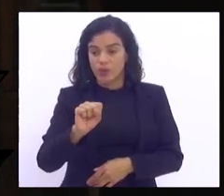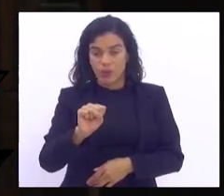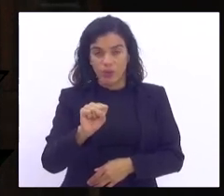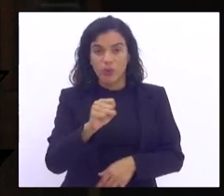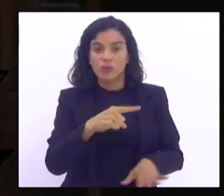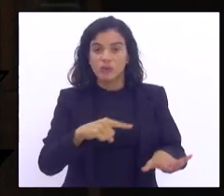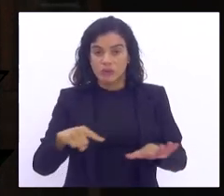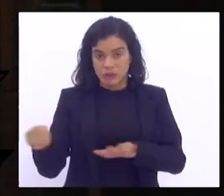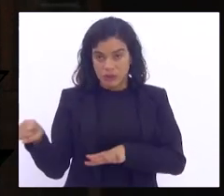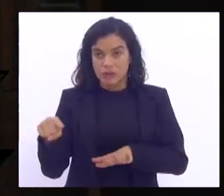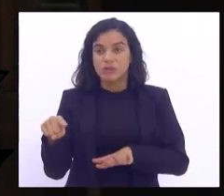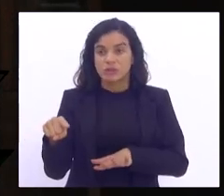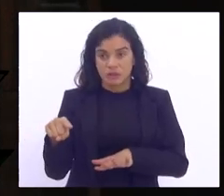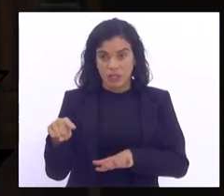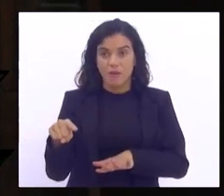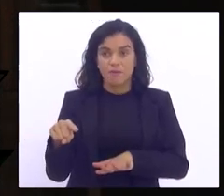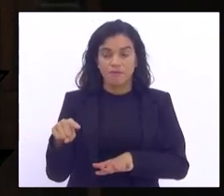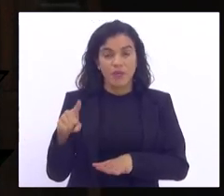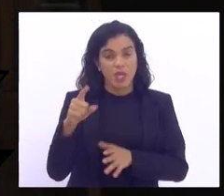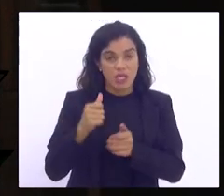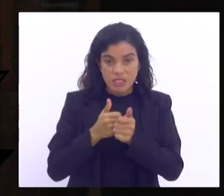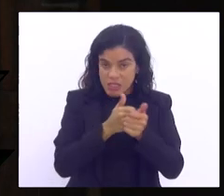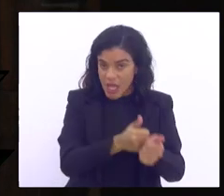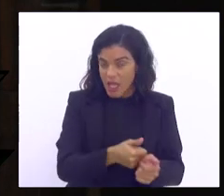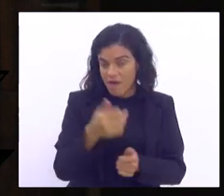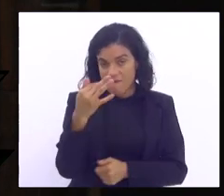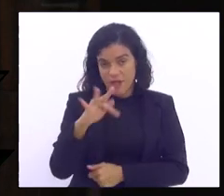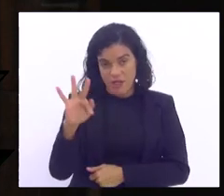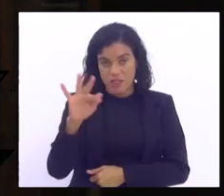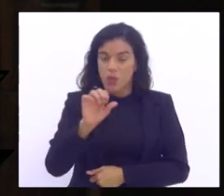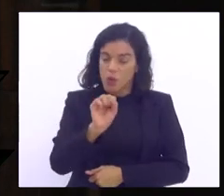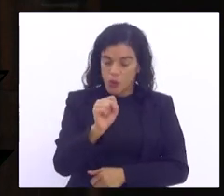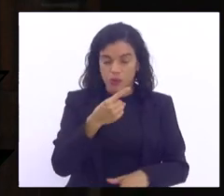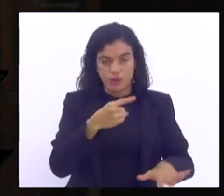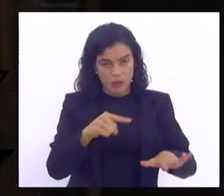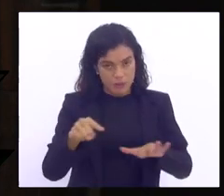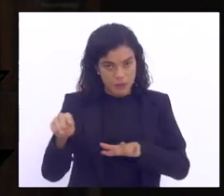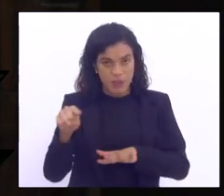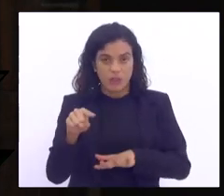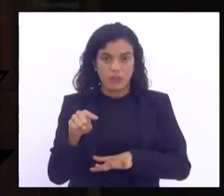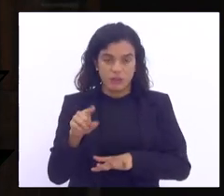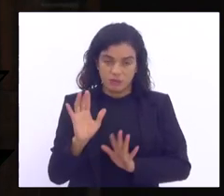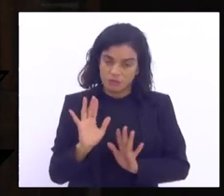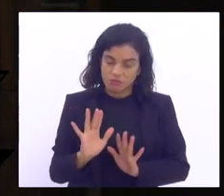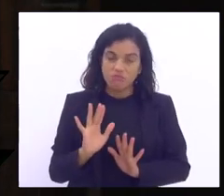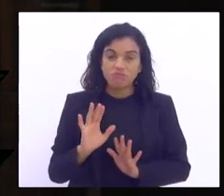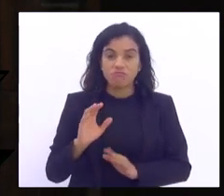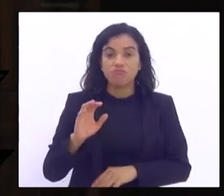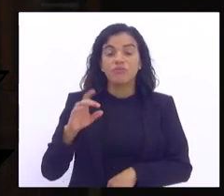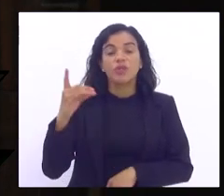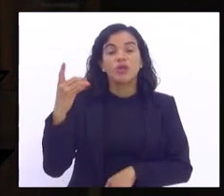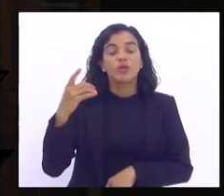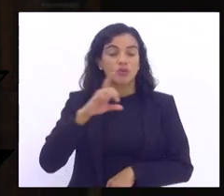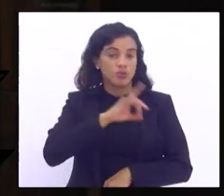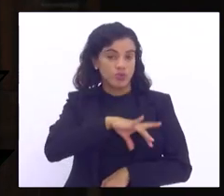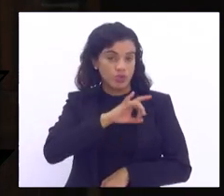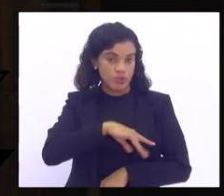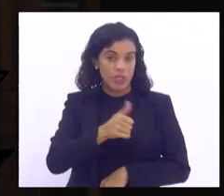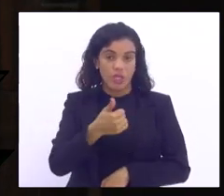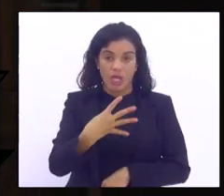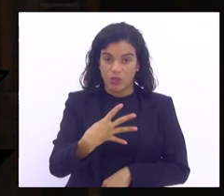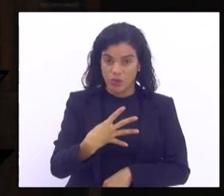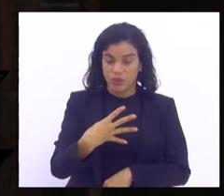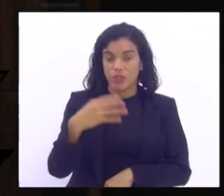Na Guiana Francesa segue a legislação da França, 12 semanas. E 3 meses. No Chile, 14 semanas.